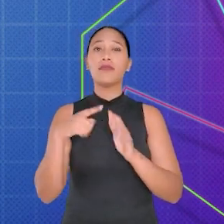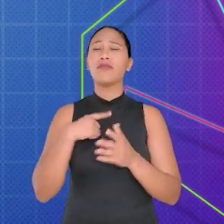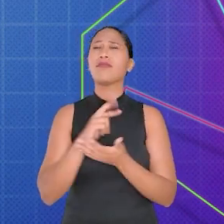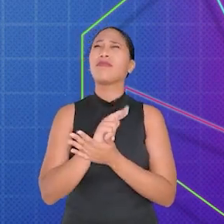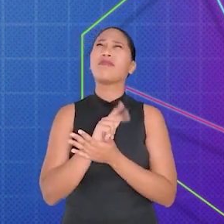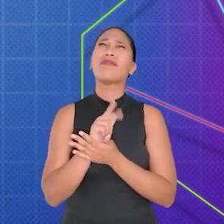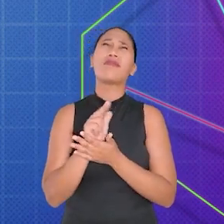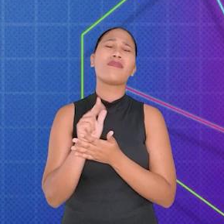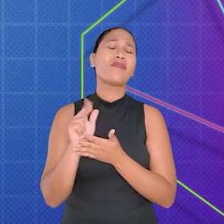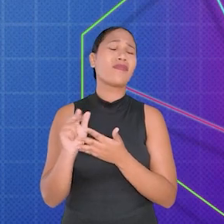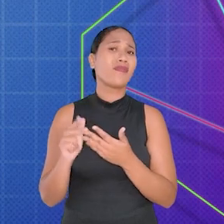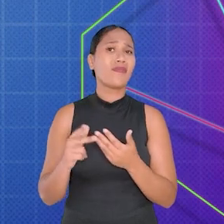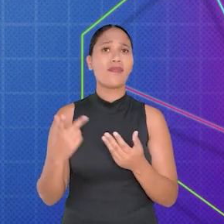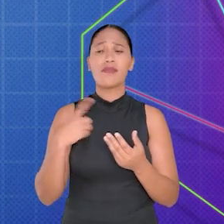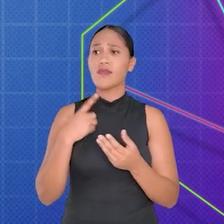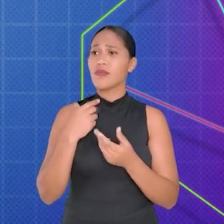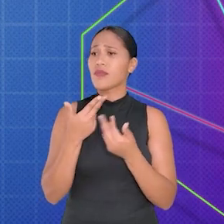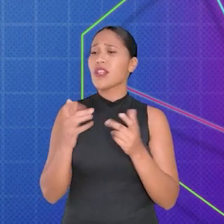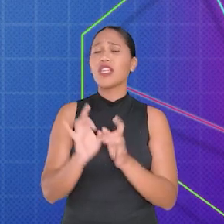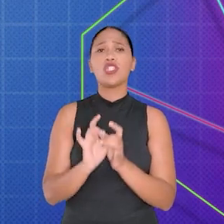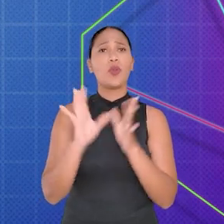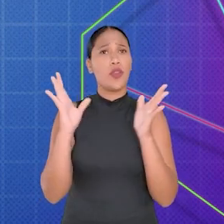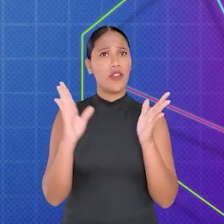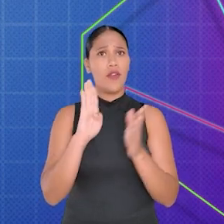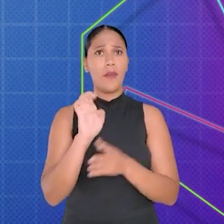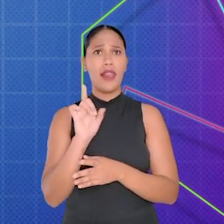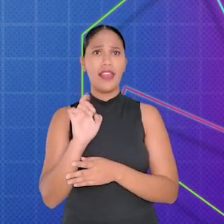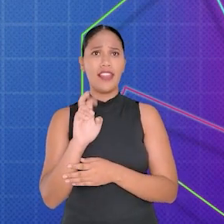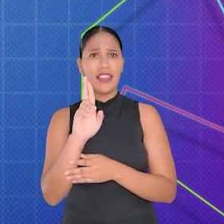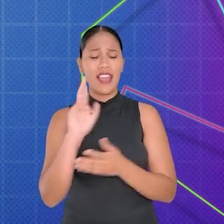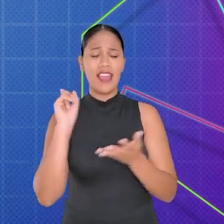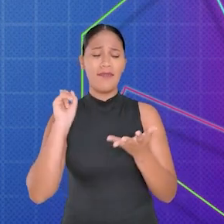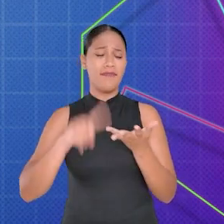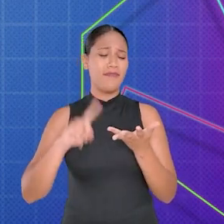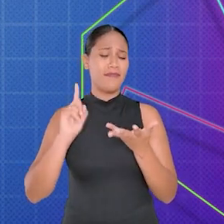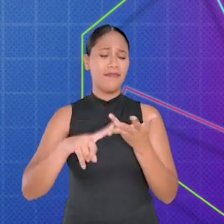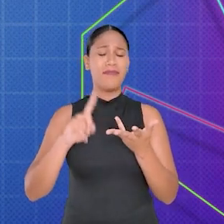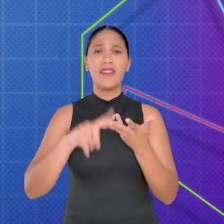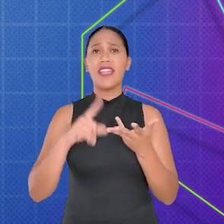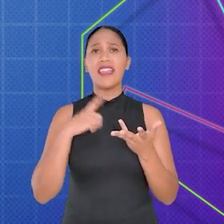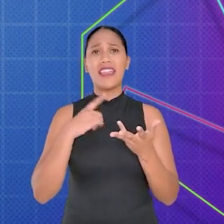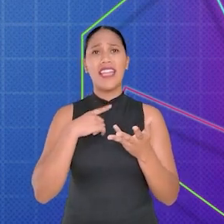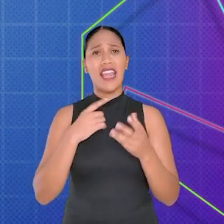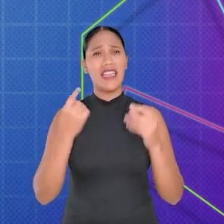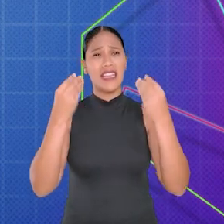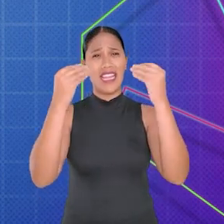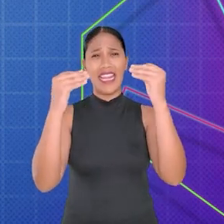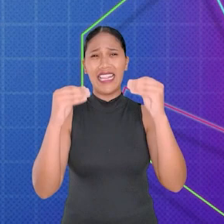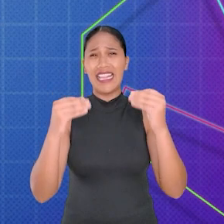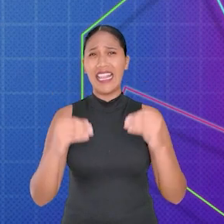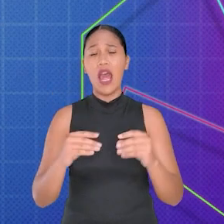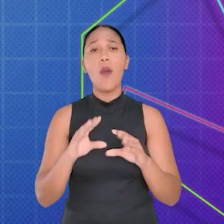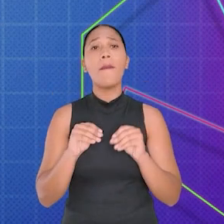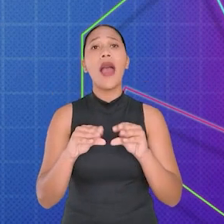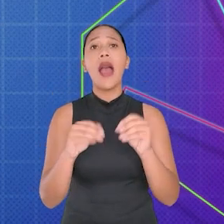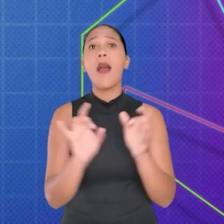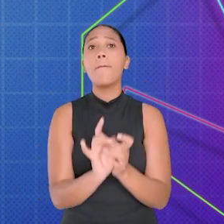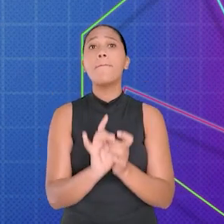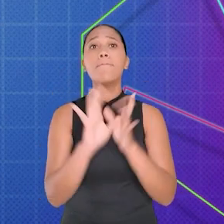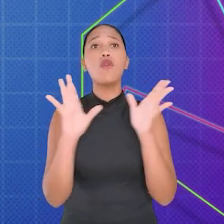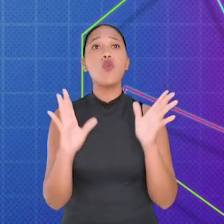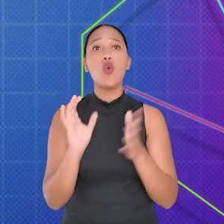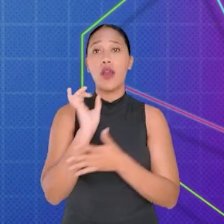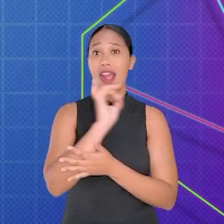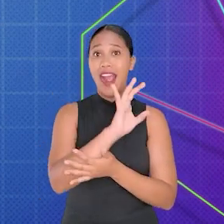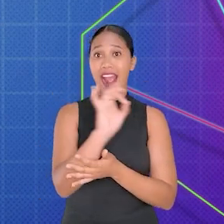Solidify, Bevel, Curve, entre outros. Cada um desses modificadores tem a sua própria finalidade e configuração específica,